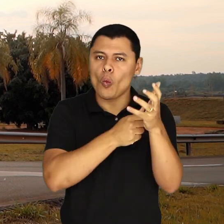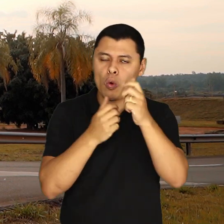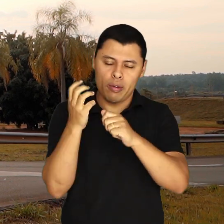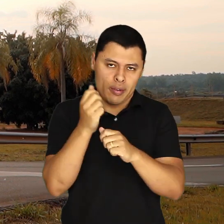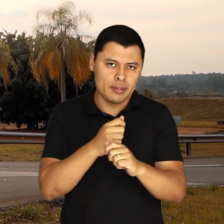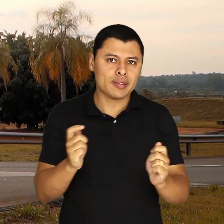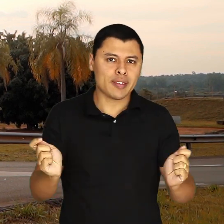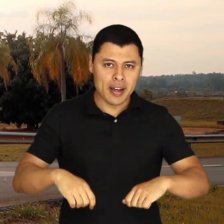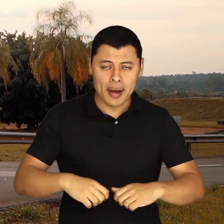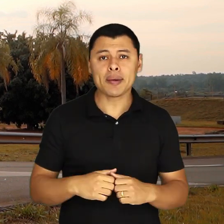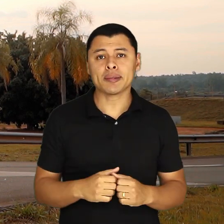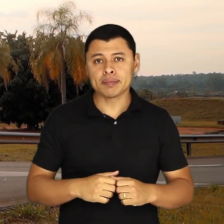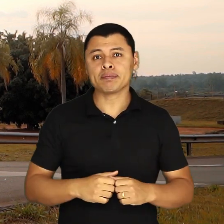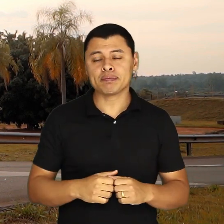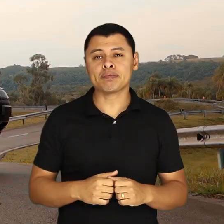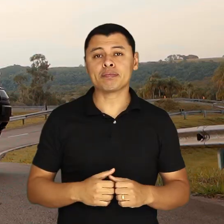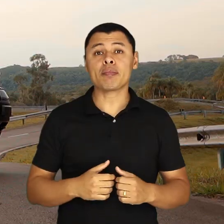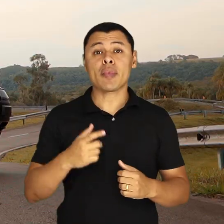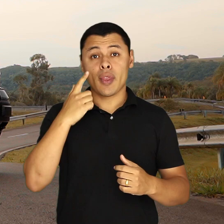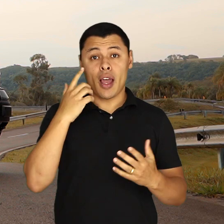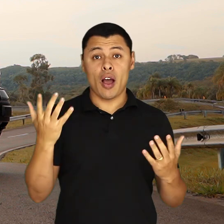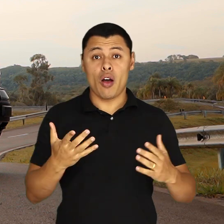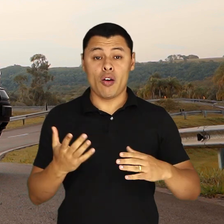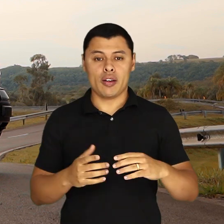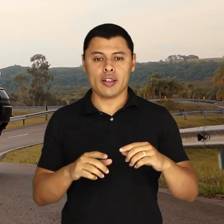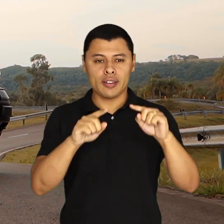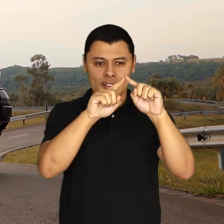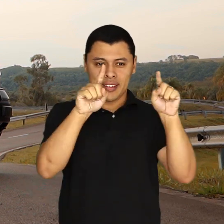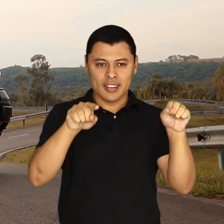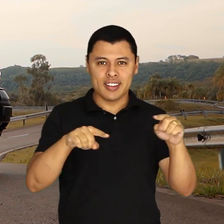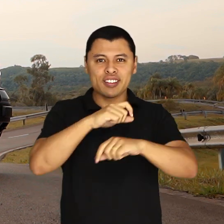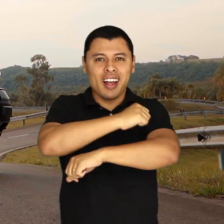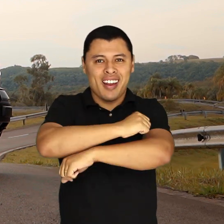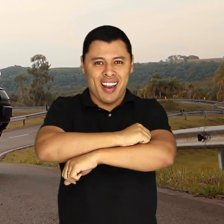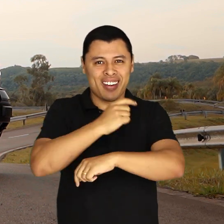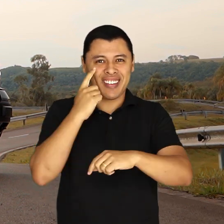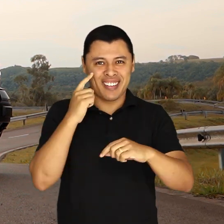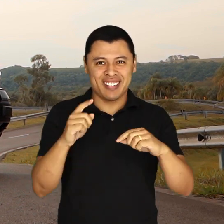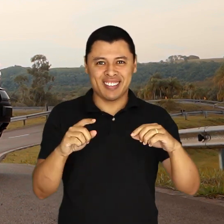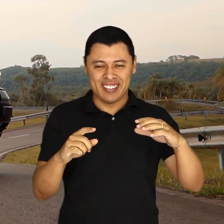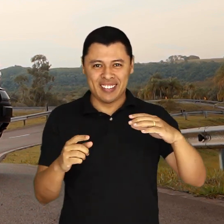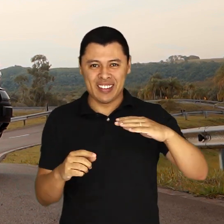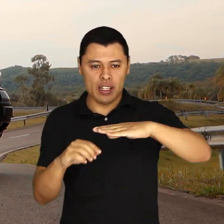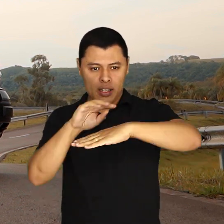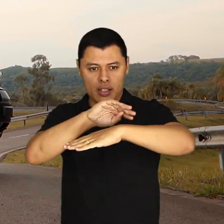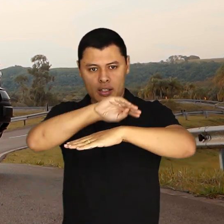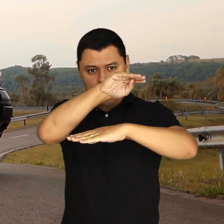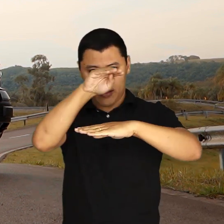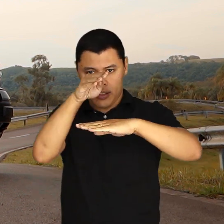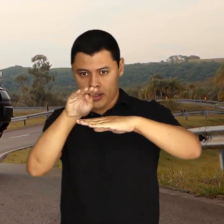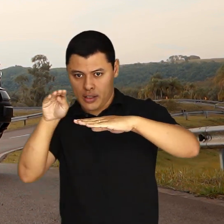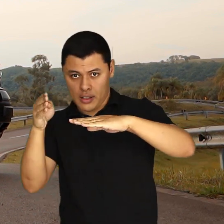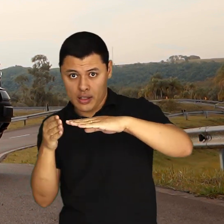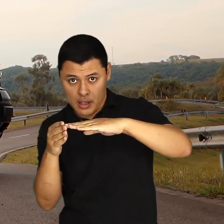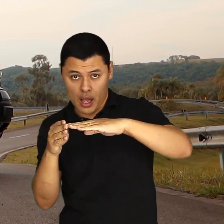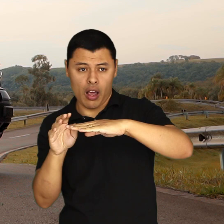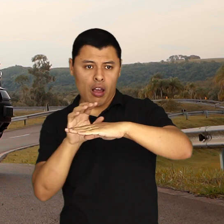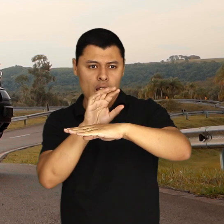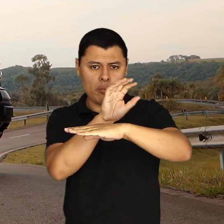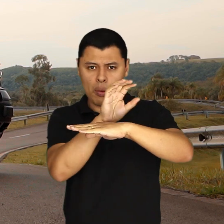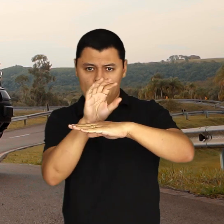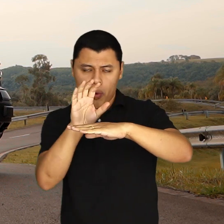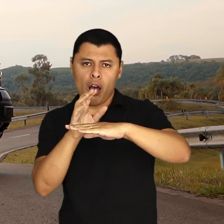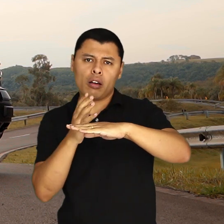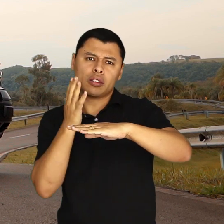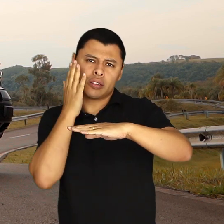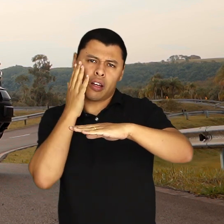pedras pontiagudas na parte de baixo do veículo. Indo agora para o 3/4 aqui, vamos falar um pouquinho de dimensões, acho que é um bom ângulo para a gente falar sobre isso. Eu sei que ele